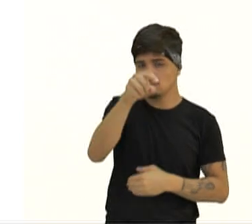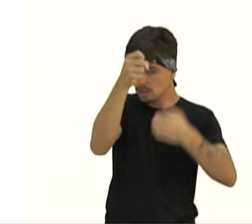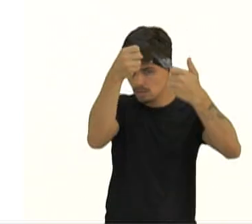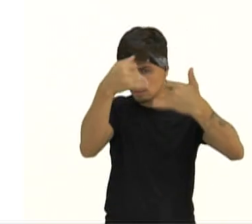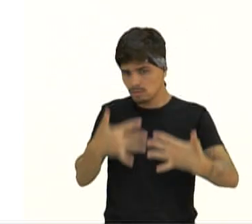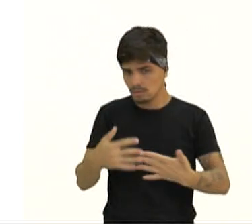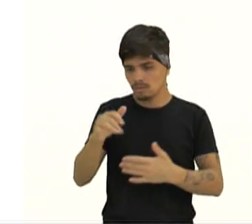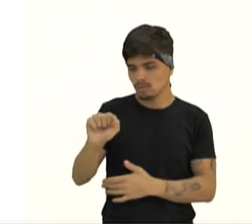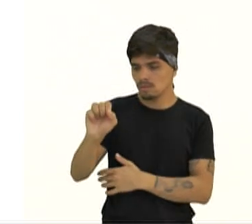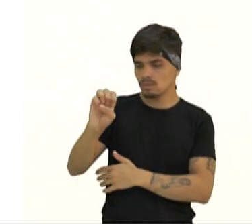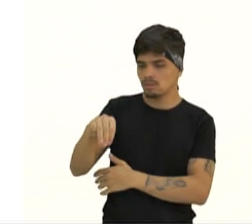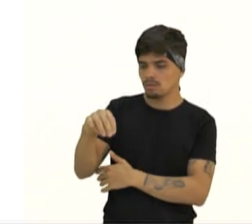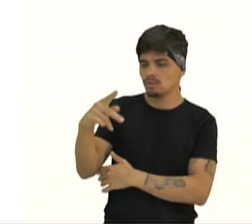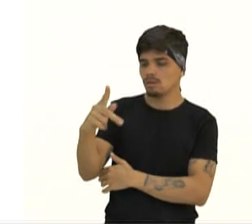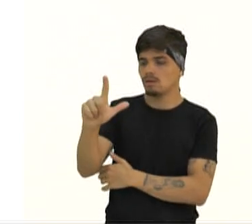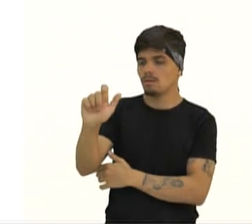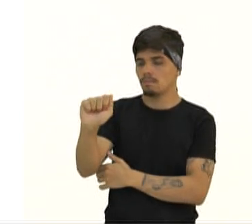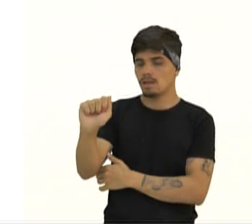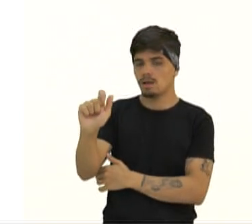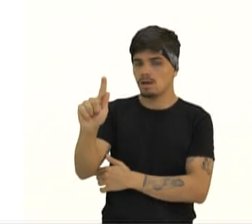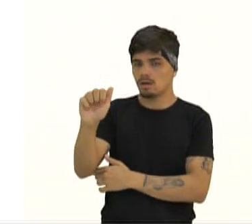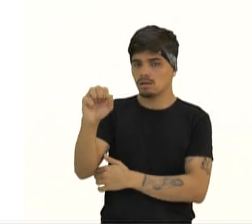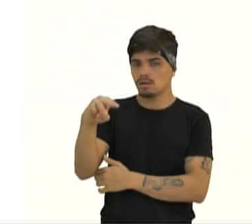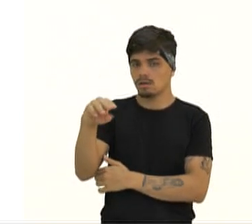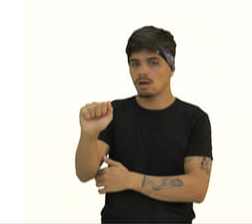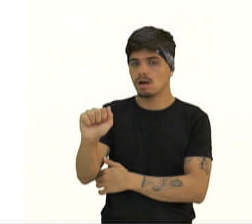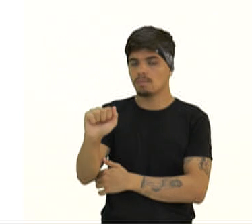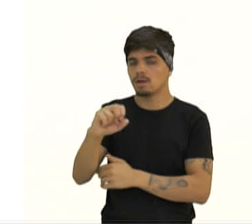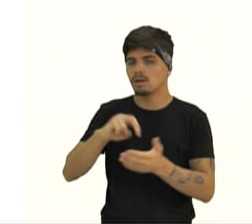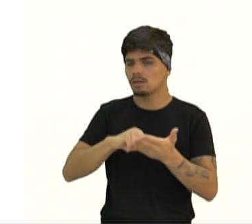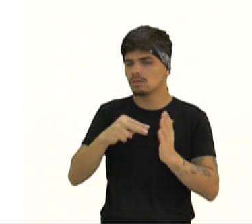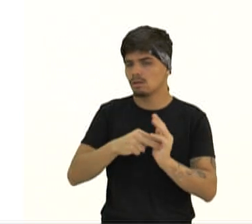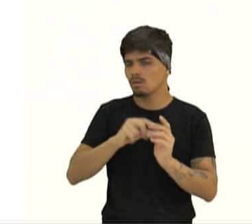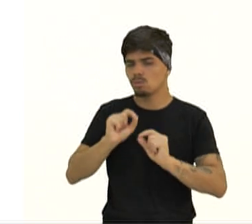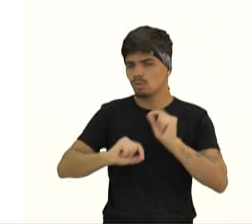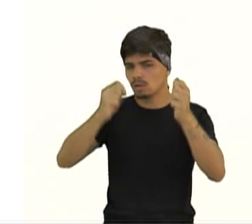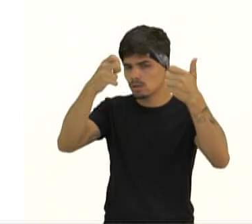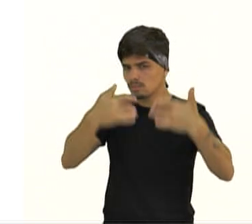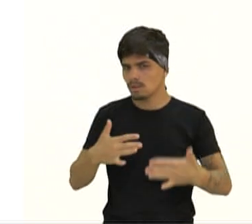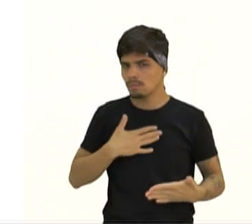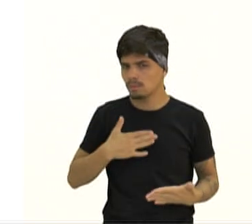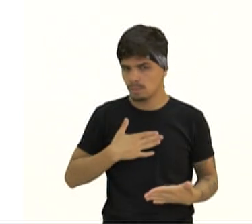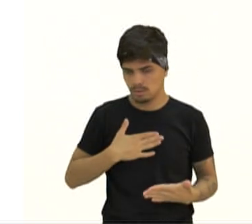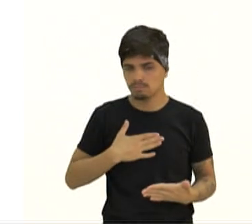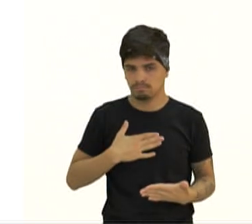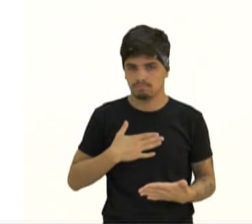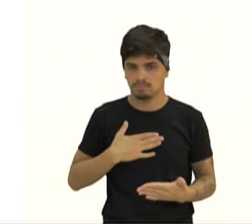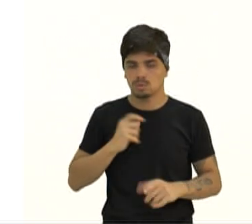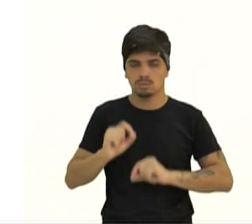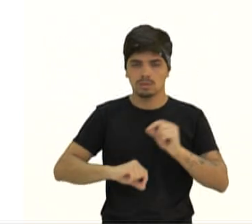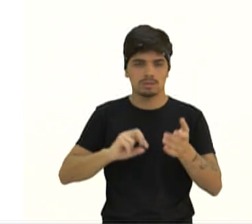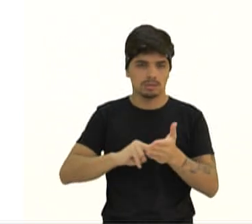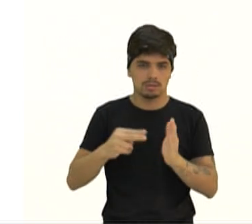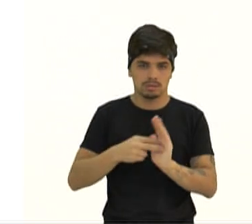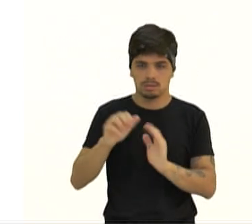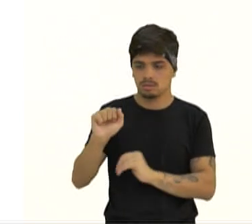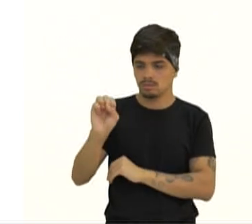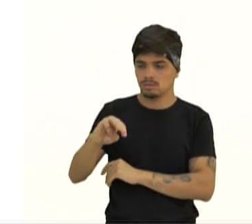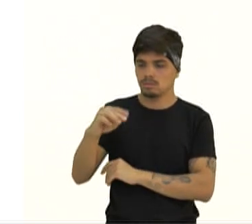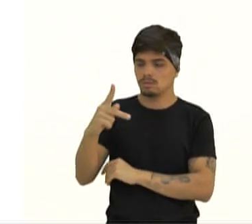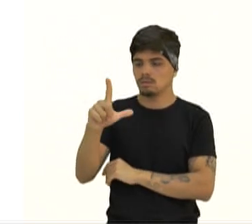de ampla Gama de níveis nesse trecho já havia falado mas eu quero que você me explique o que quer dizer